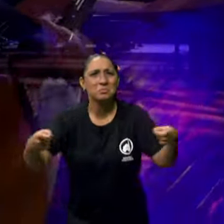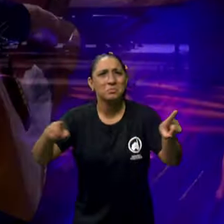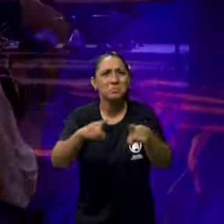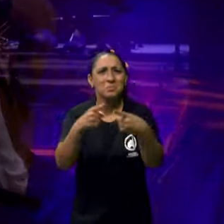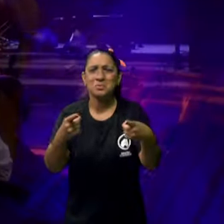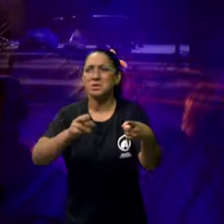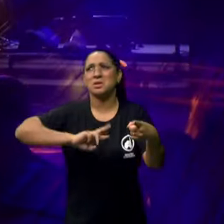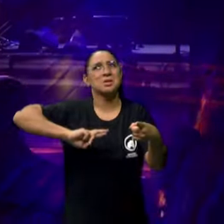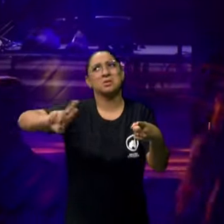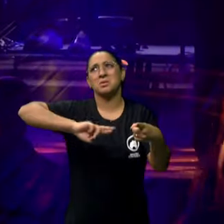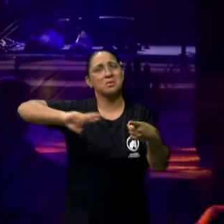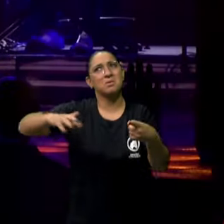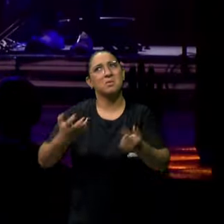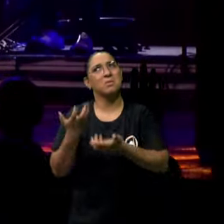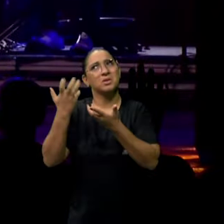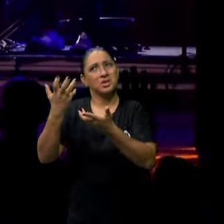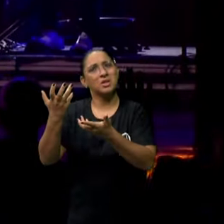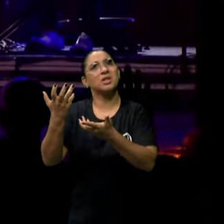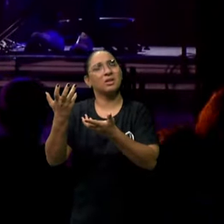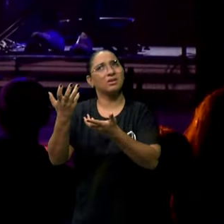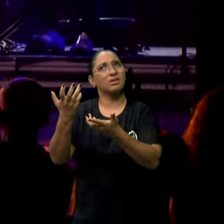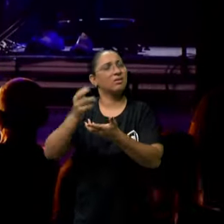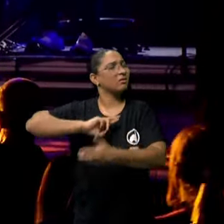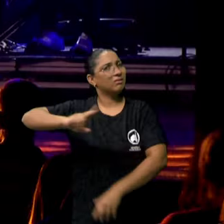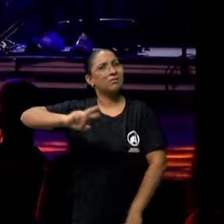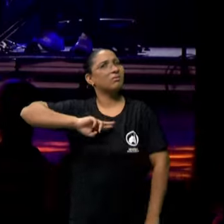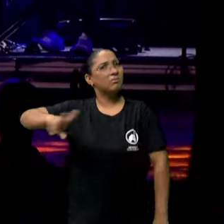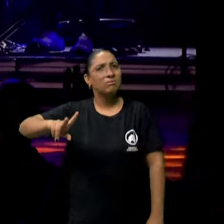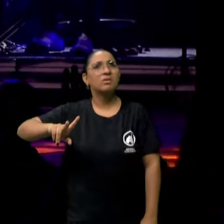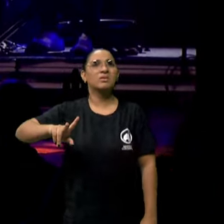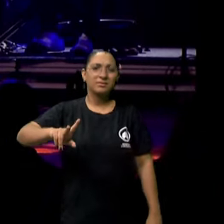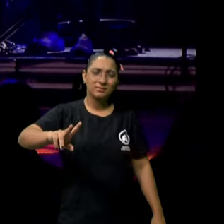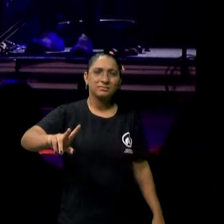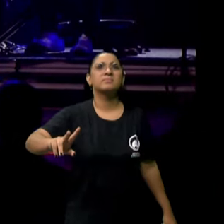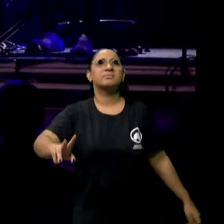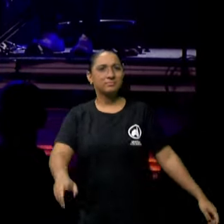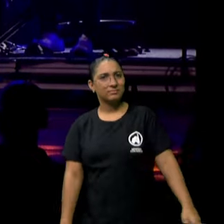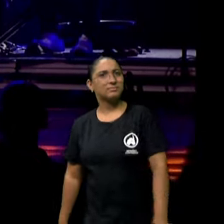não é o que quer de mim